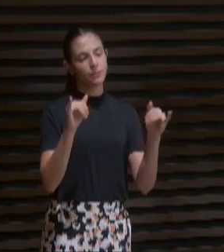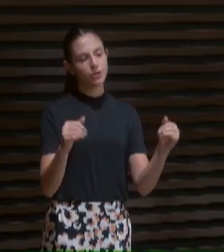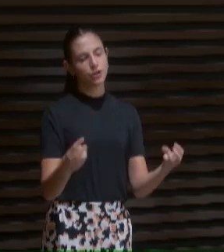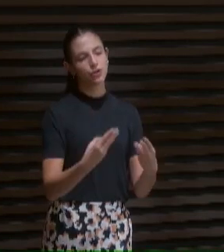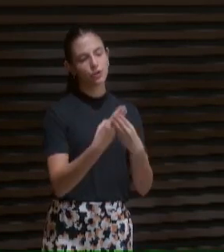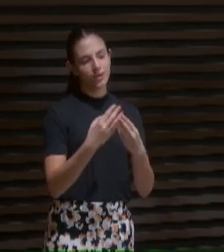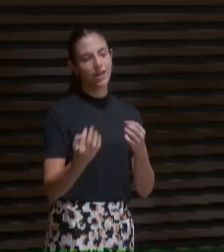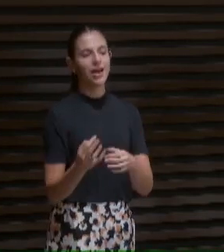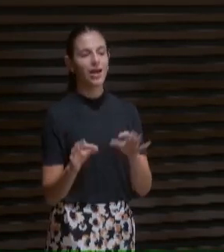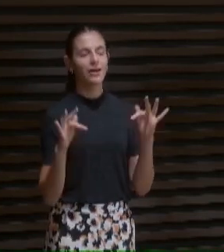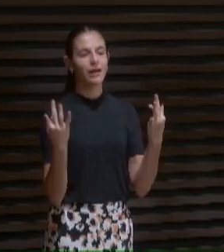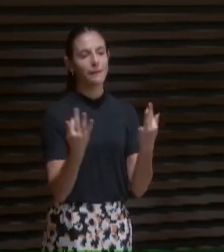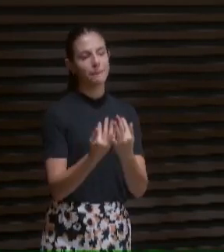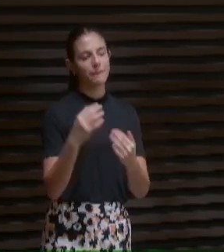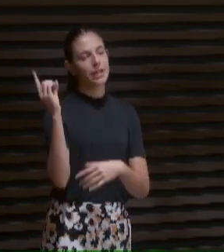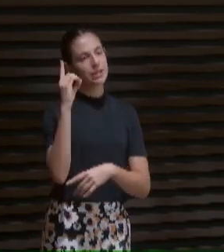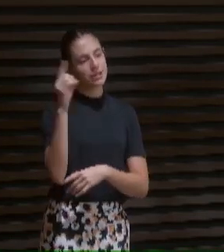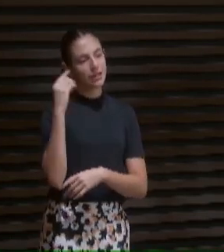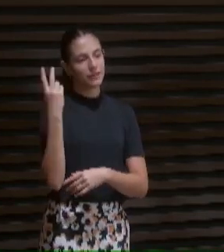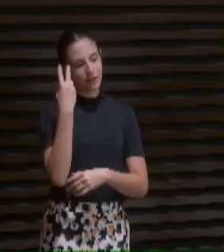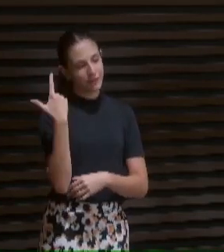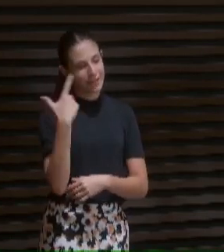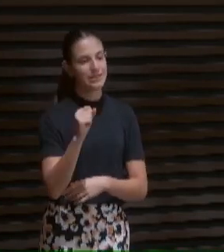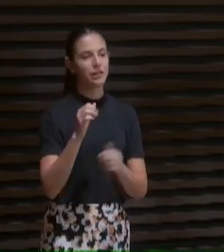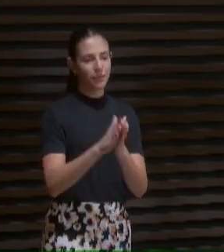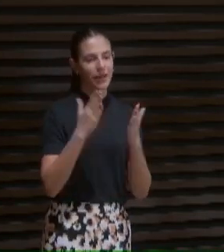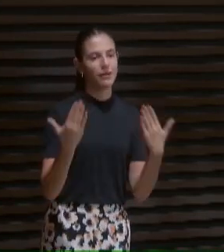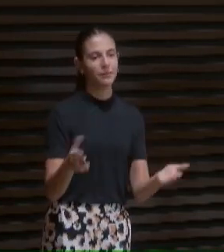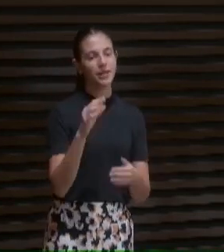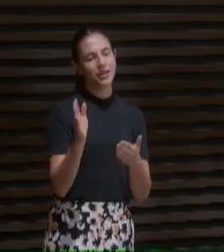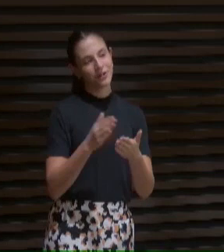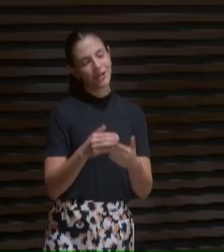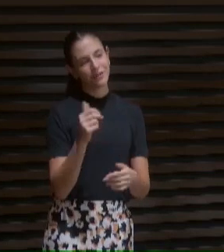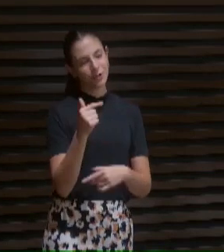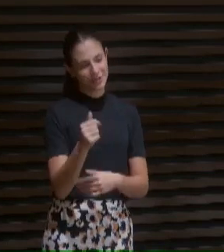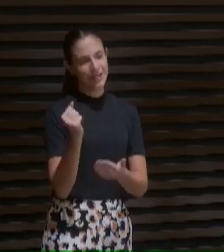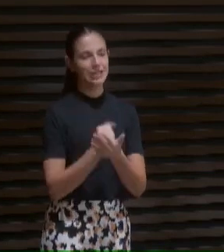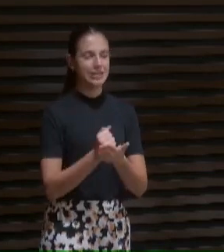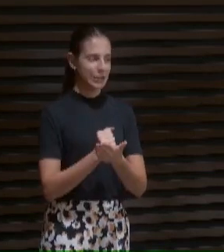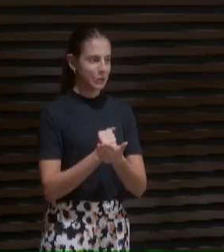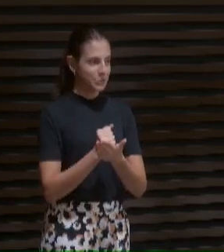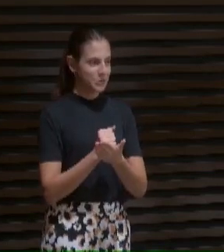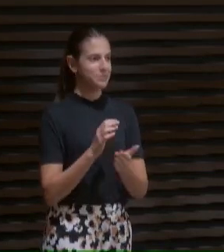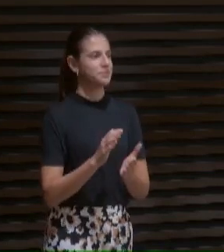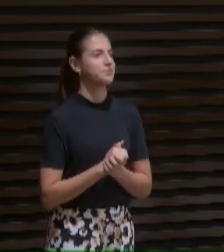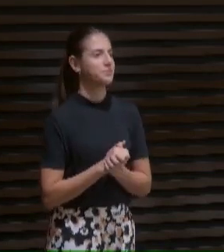de Jadí, venceu para abrir o livro e os 7 selos.